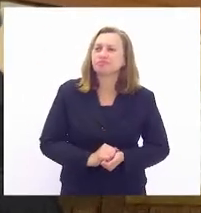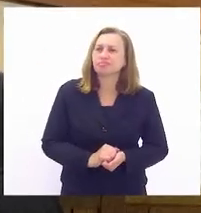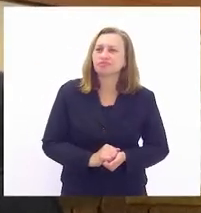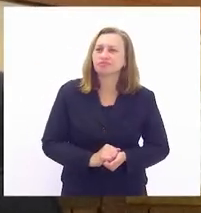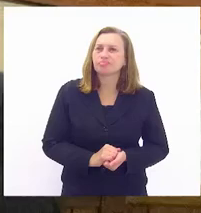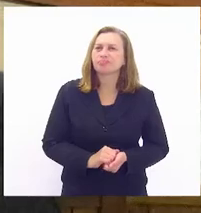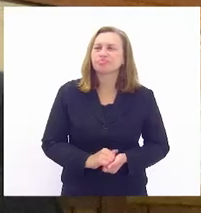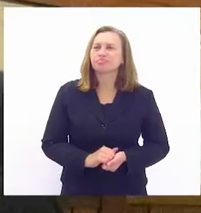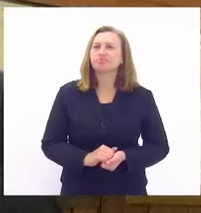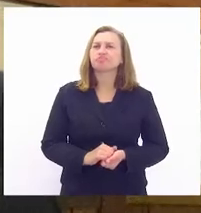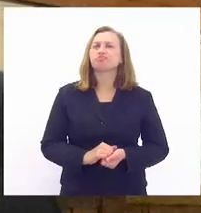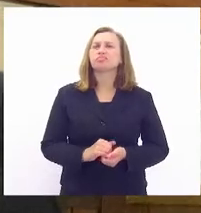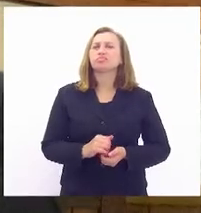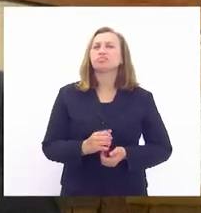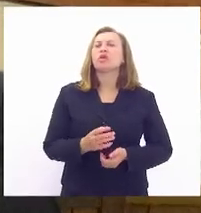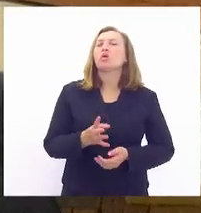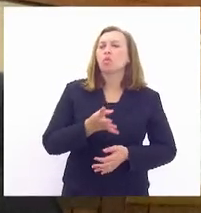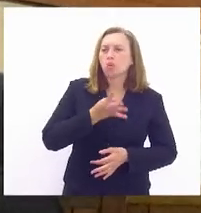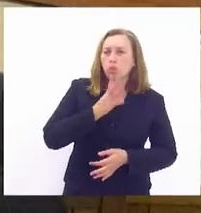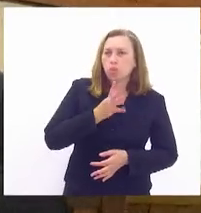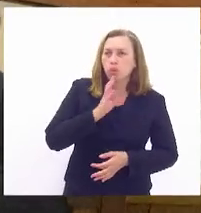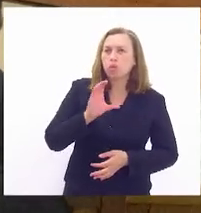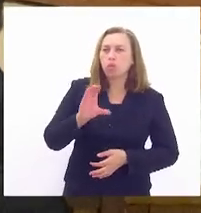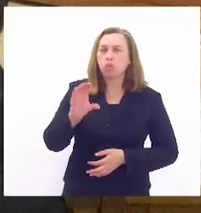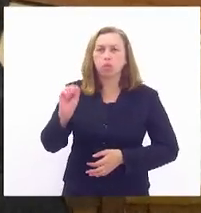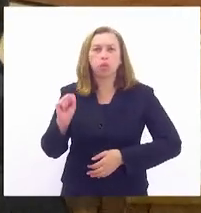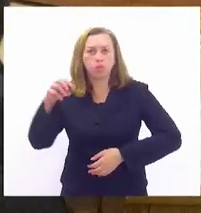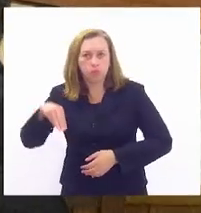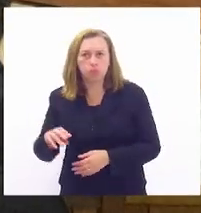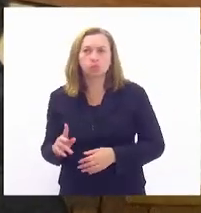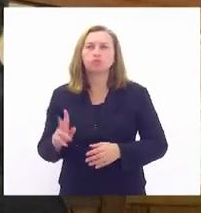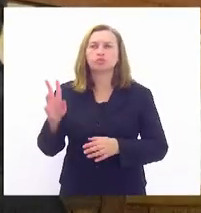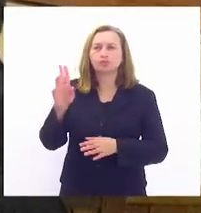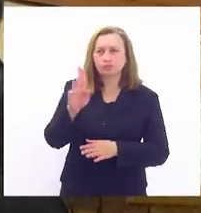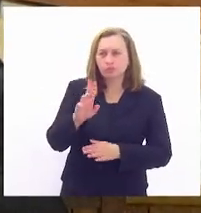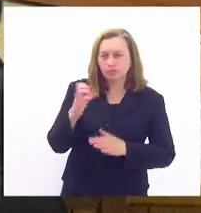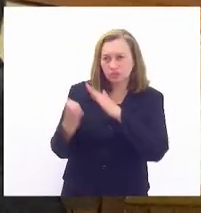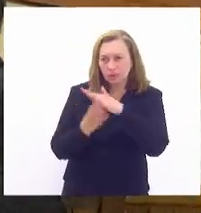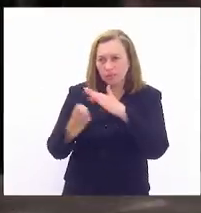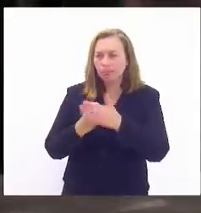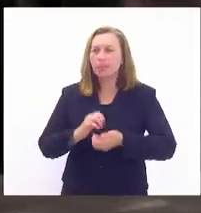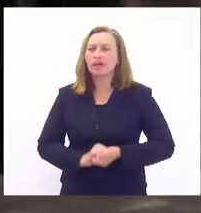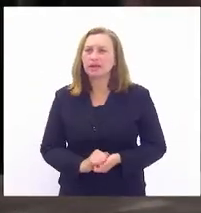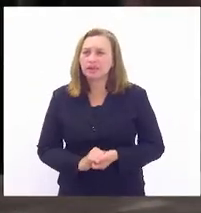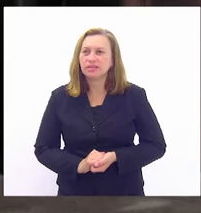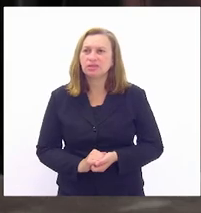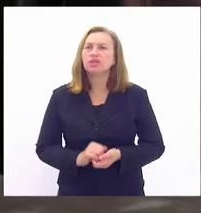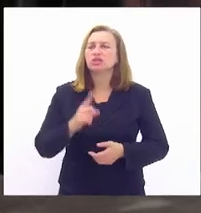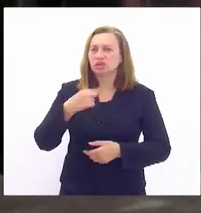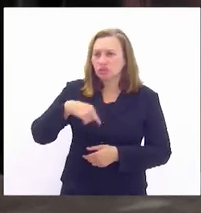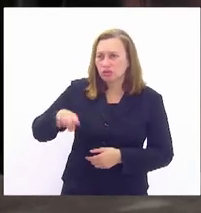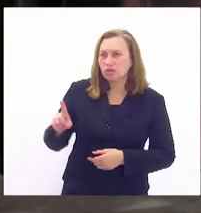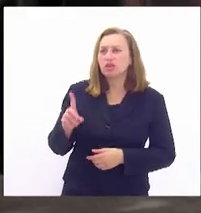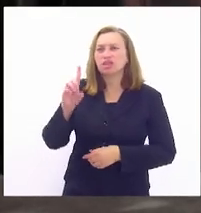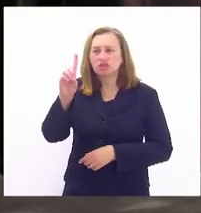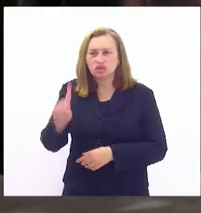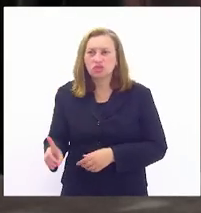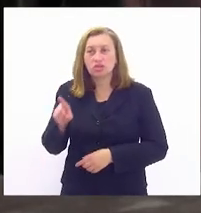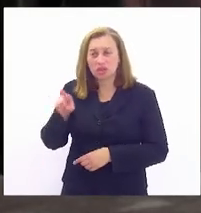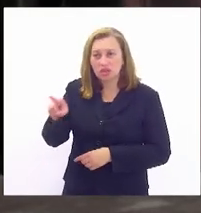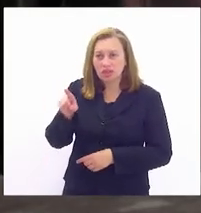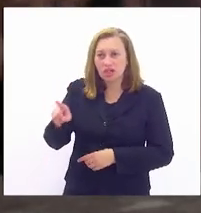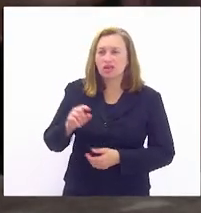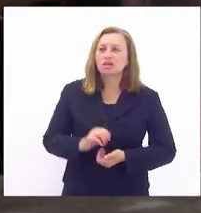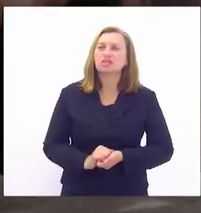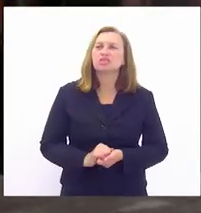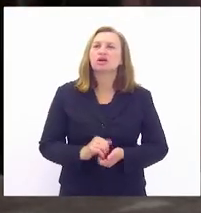pertenci aos quadros da CSN durante 40 anos, tive posição de diretoria na CSN, no cargo, militei ao